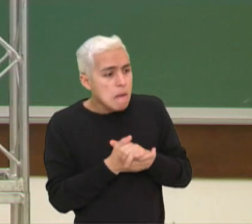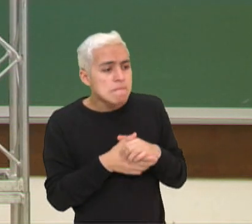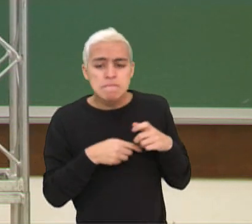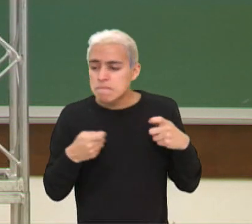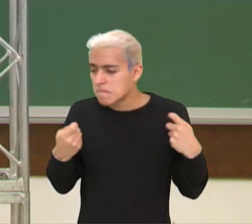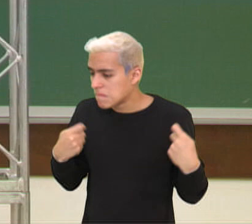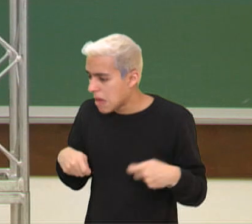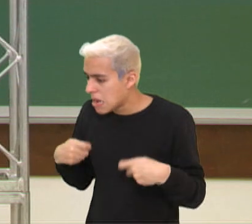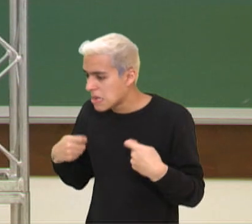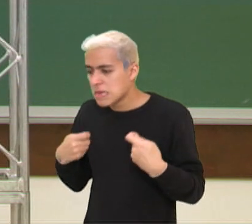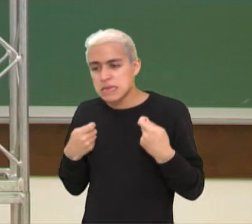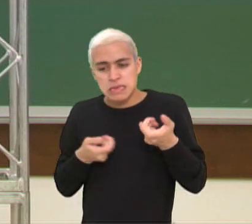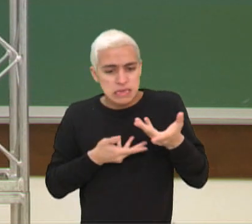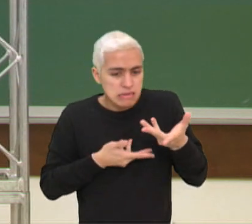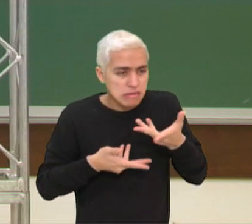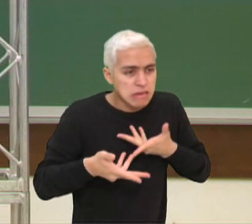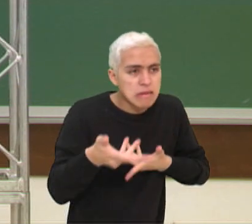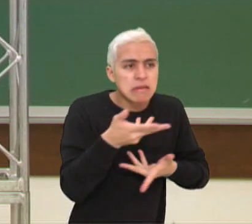interação,